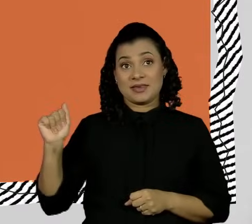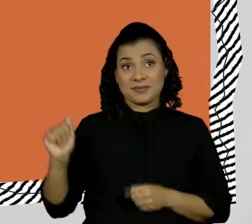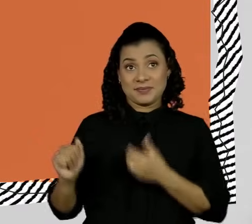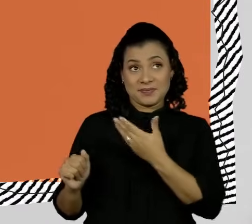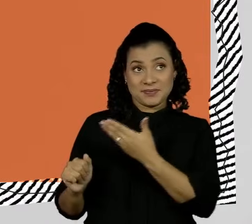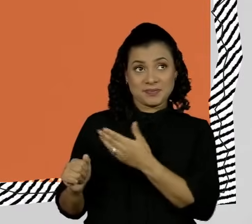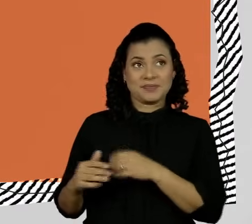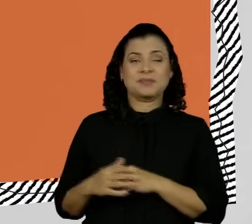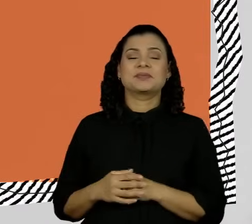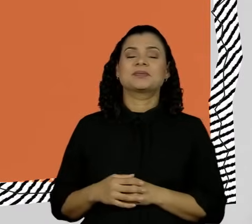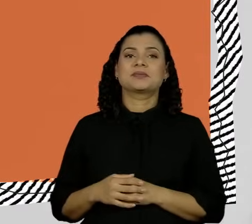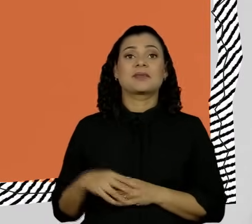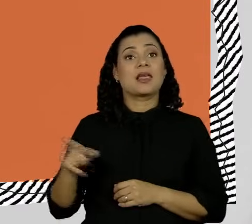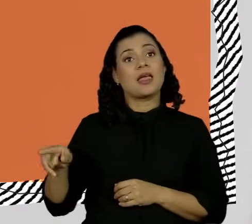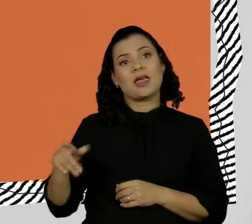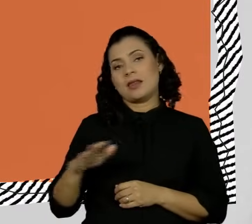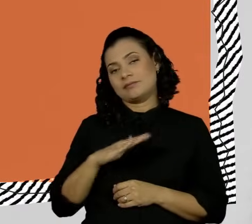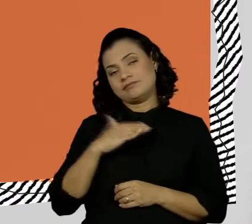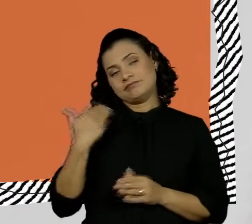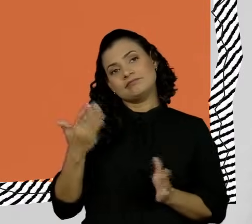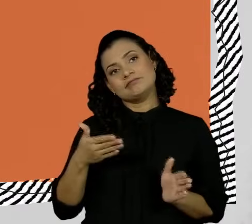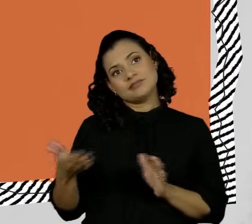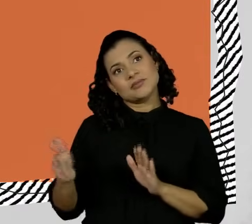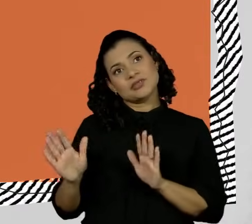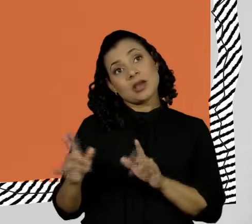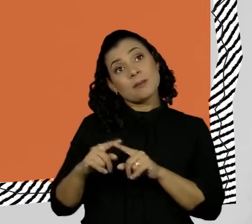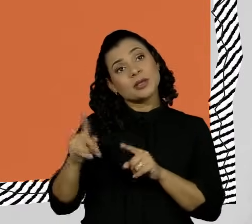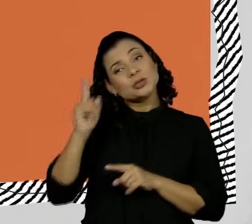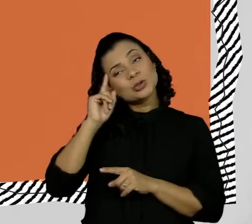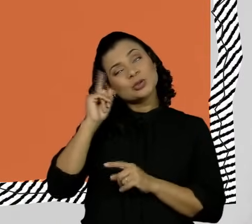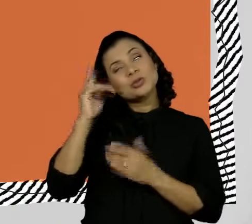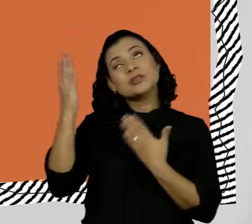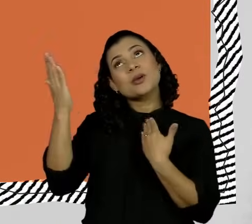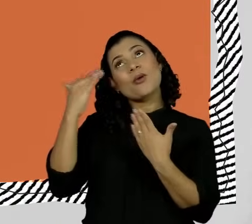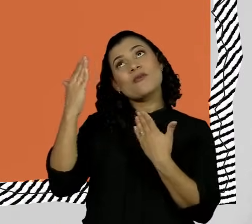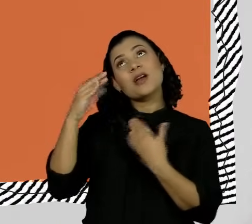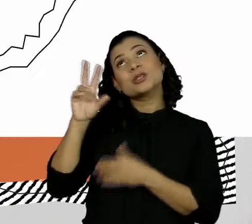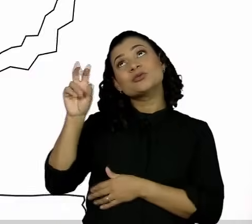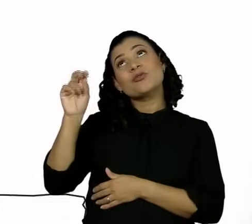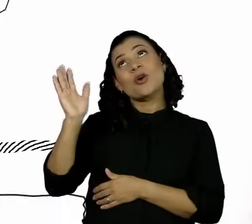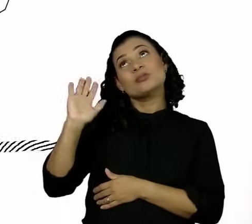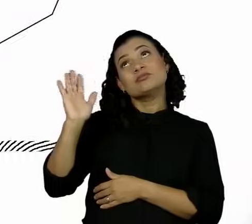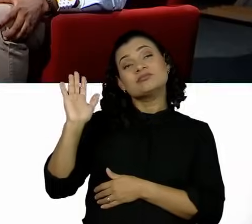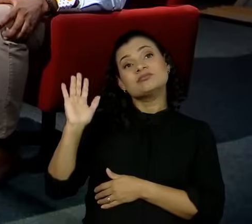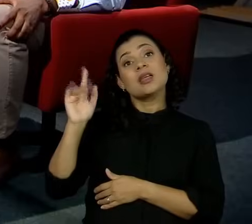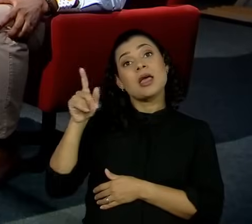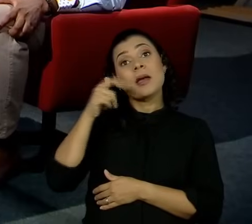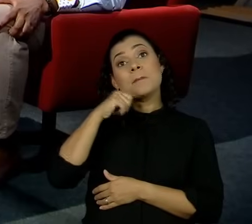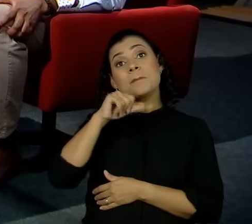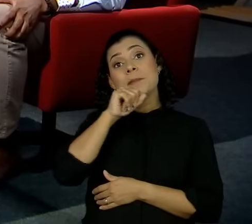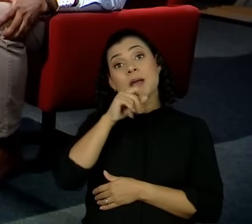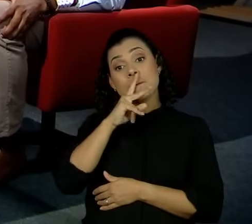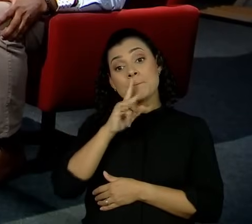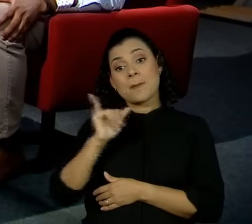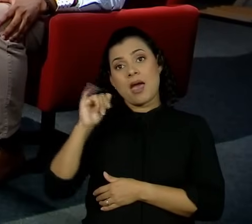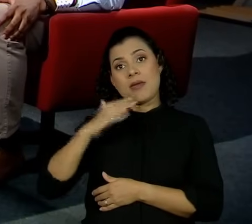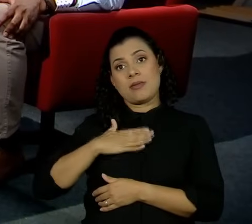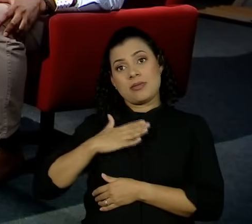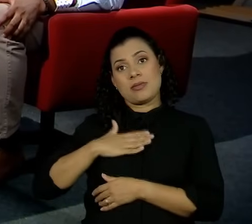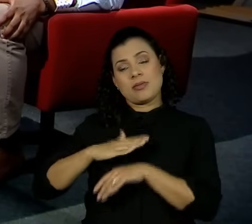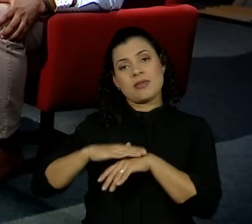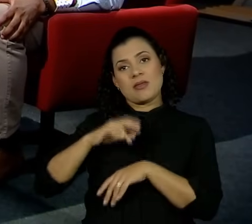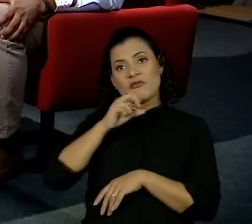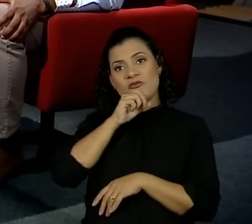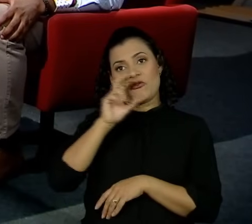ela não está fisicamente entre nós, mas eu falo com ela todos os dias. Ela foi a mãe do meu pai, né? Minha